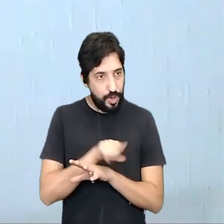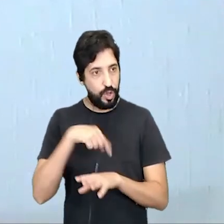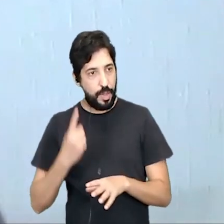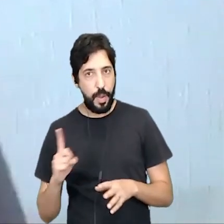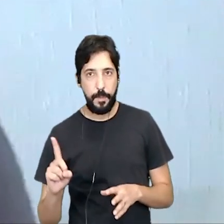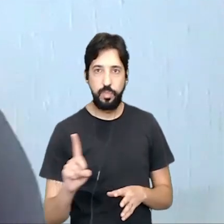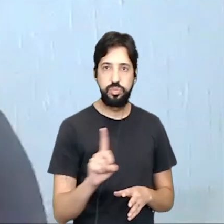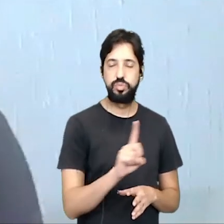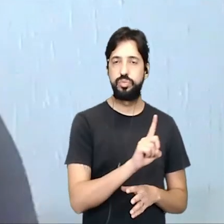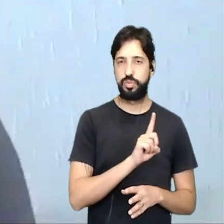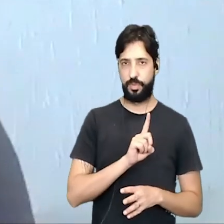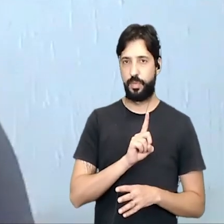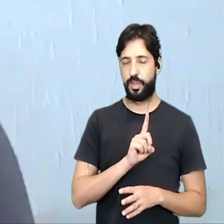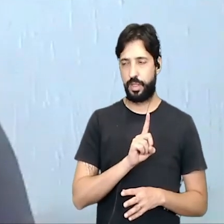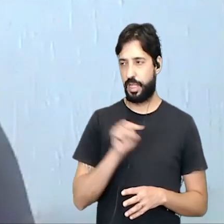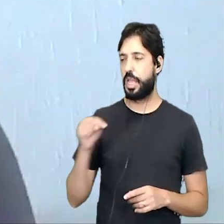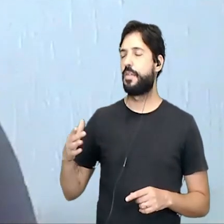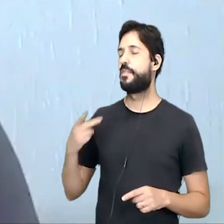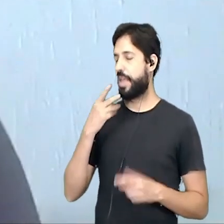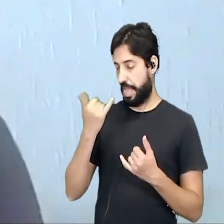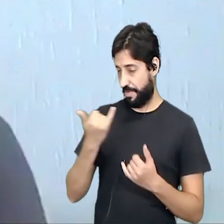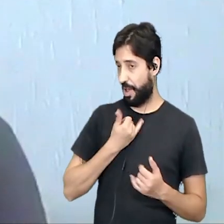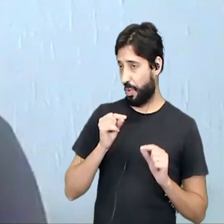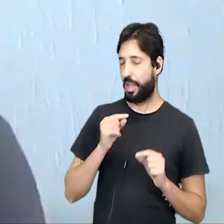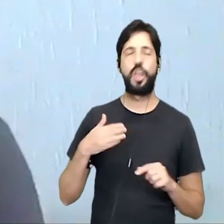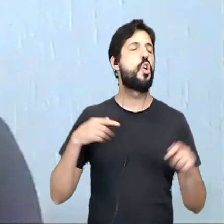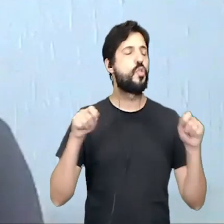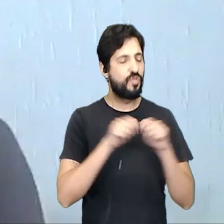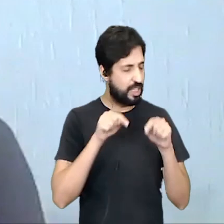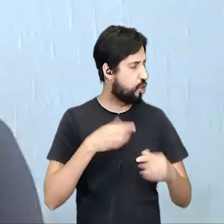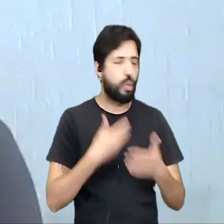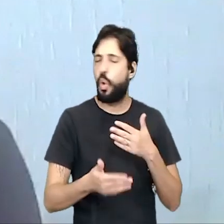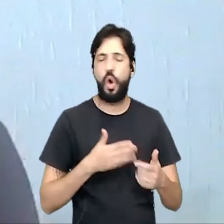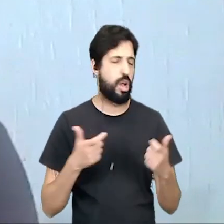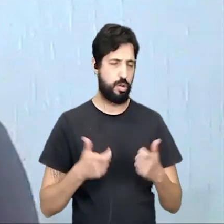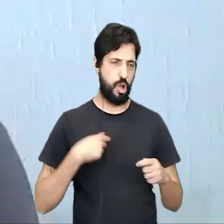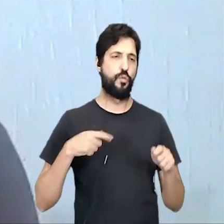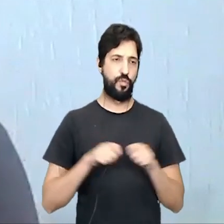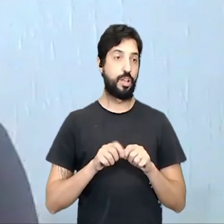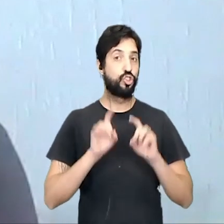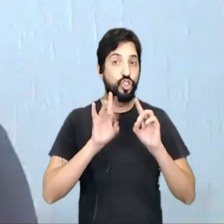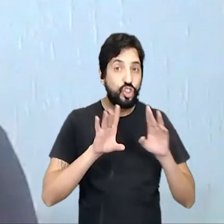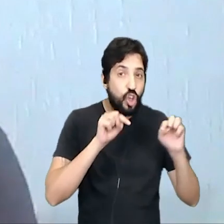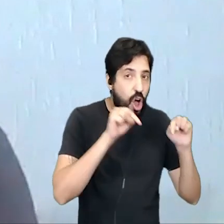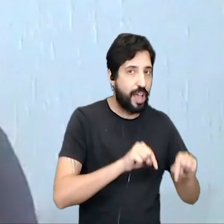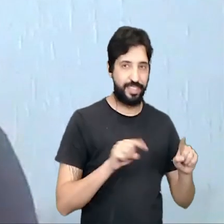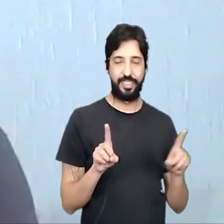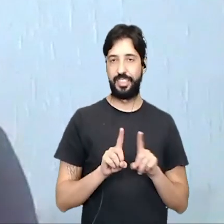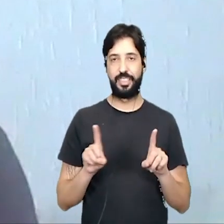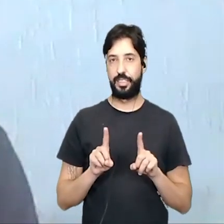chabore, ele chegou para mim e disse assim: eu faço isso em qualquer lugar, não é só aqui não.